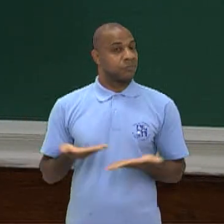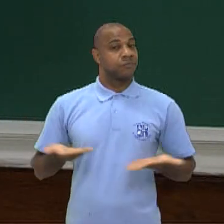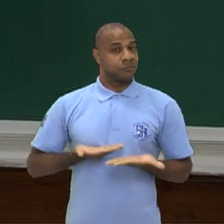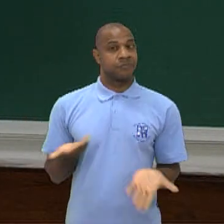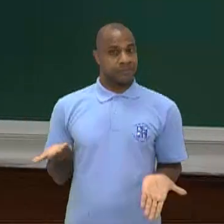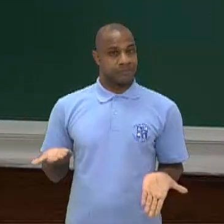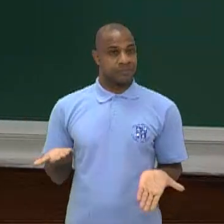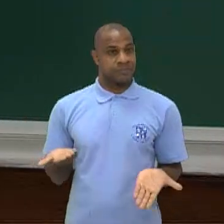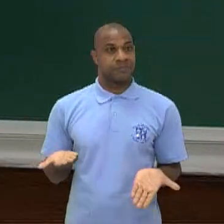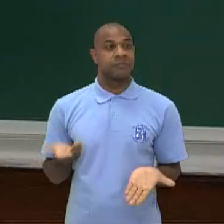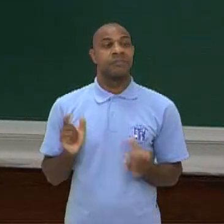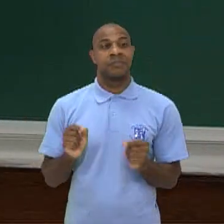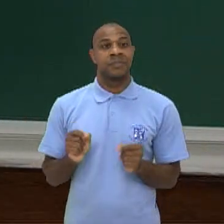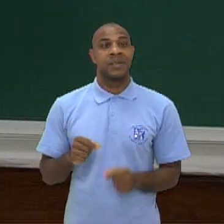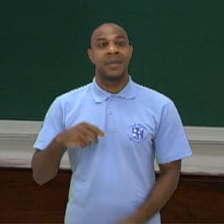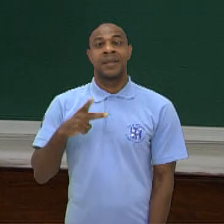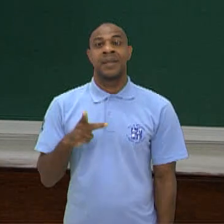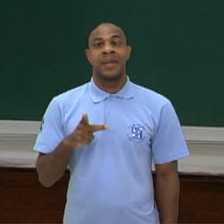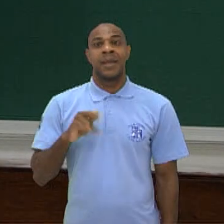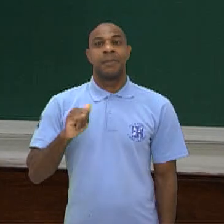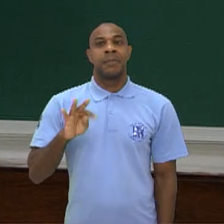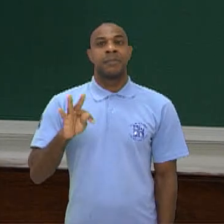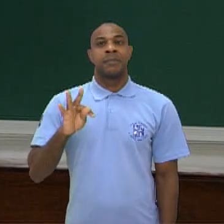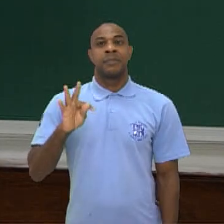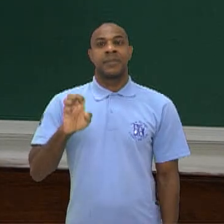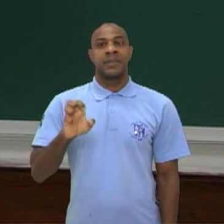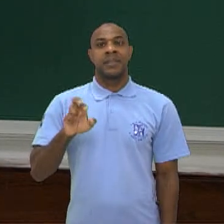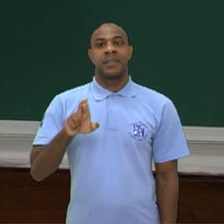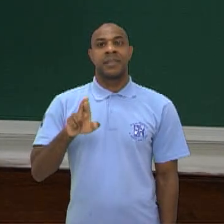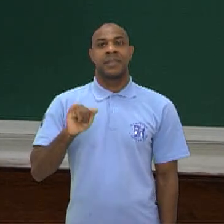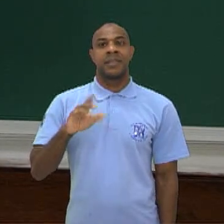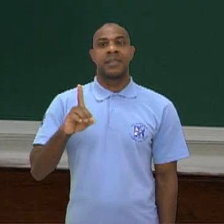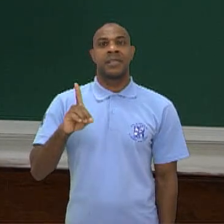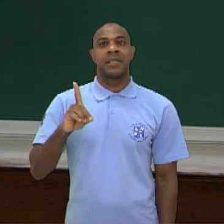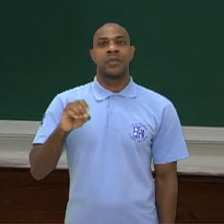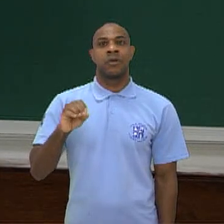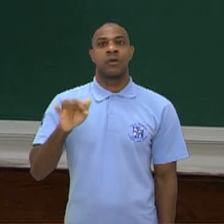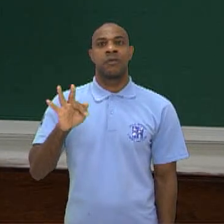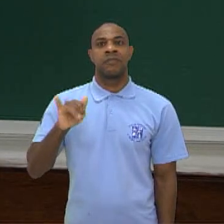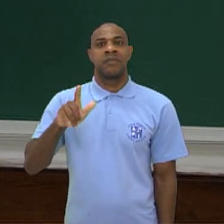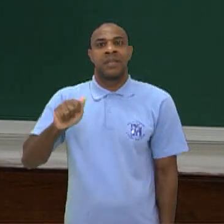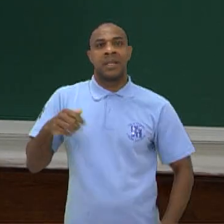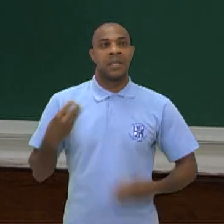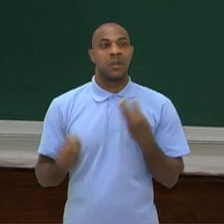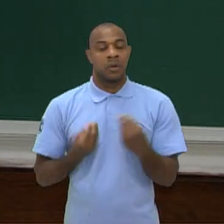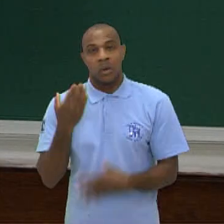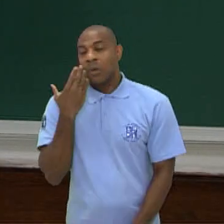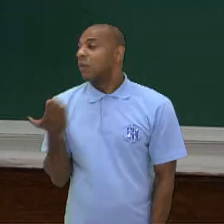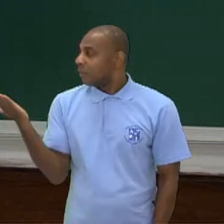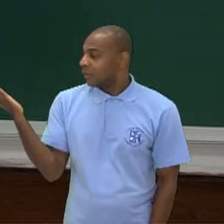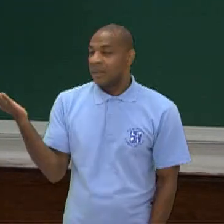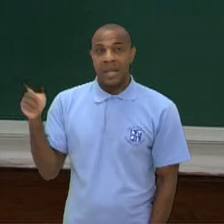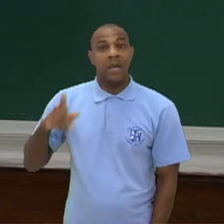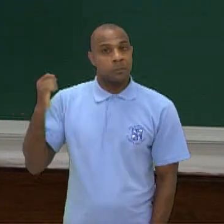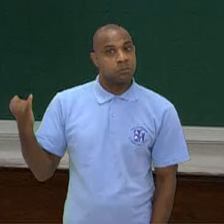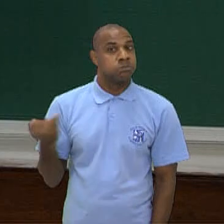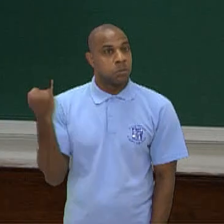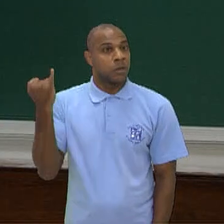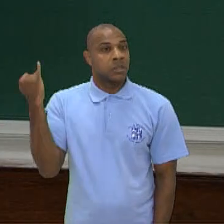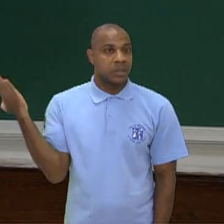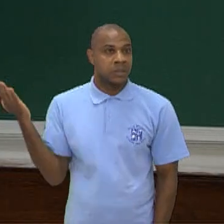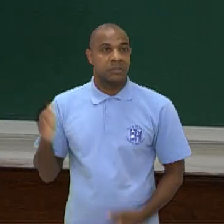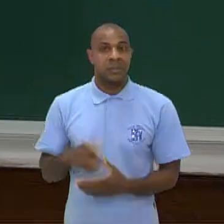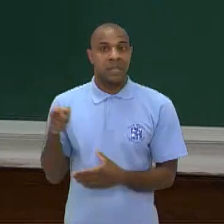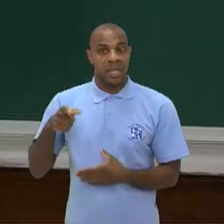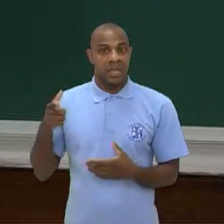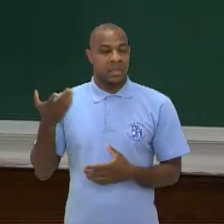Eram as florestas de pteridófitas, né, parentes das samambaias. Então, essas florestas foram muito importantes, porque nessa época que